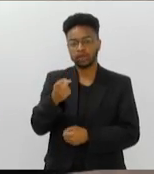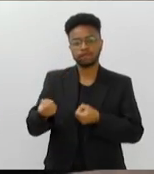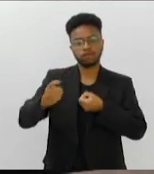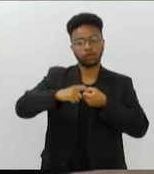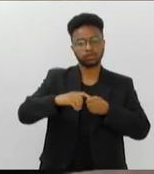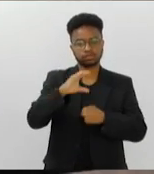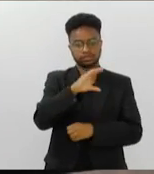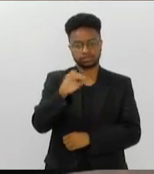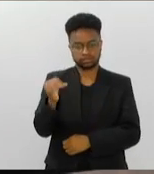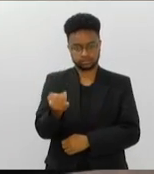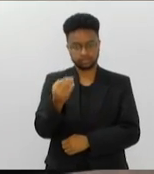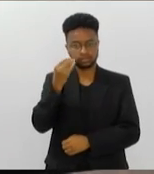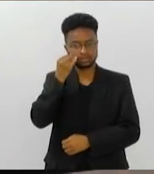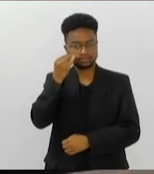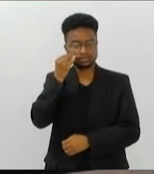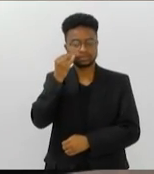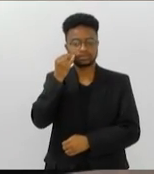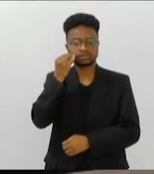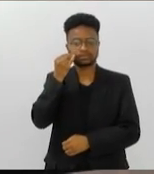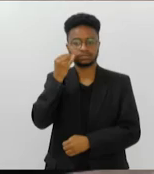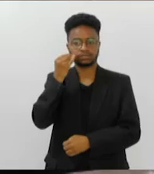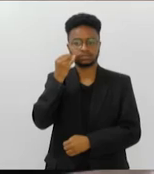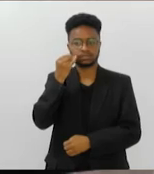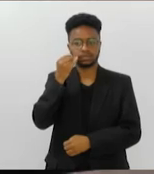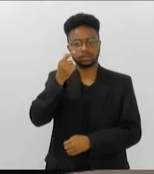CCJ para que haja uma nova